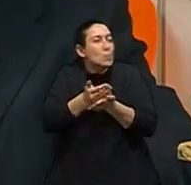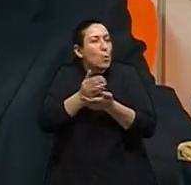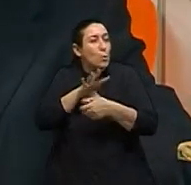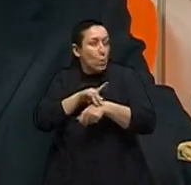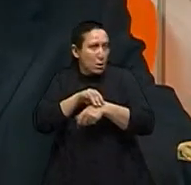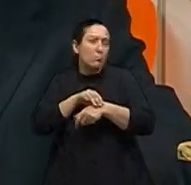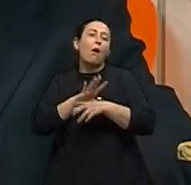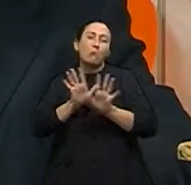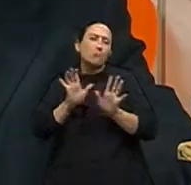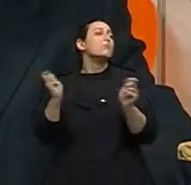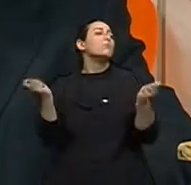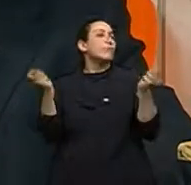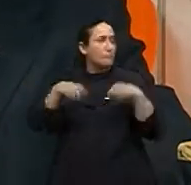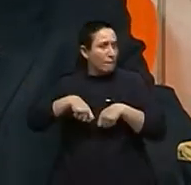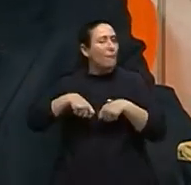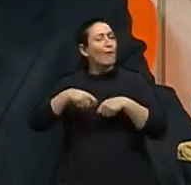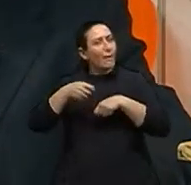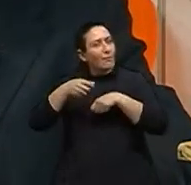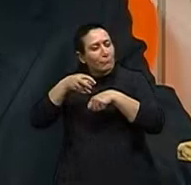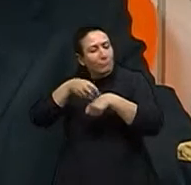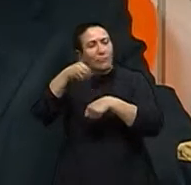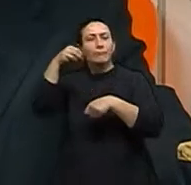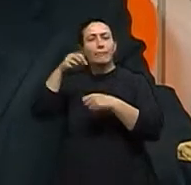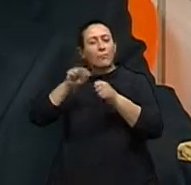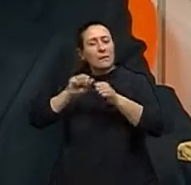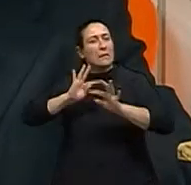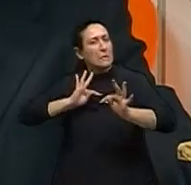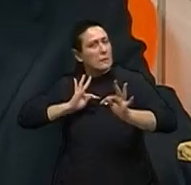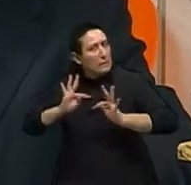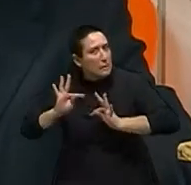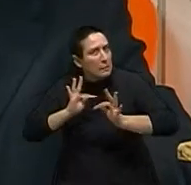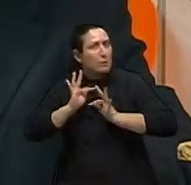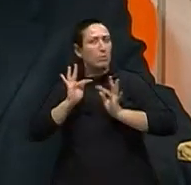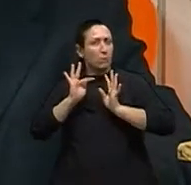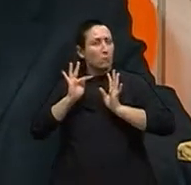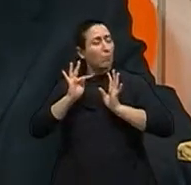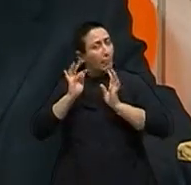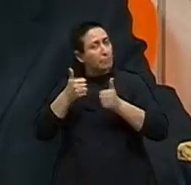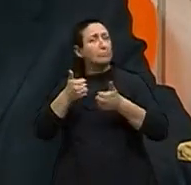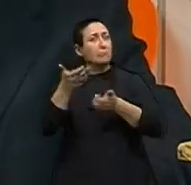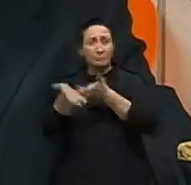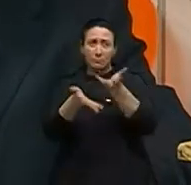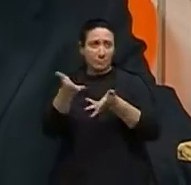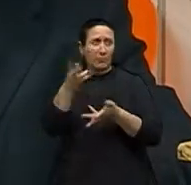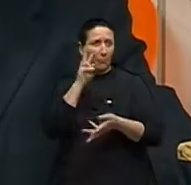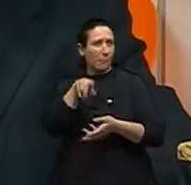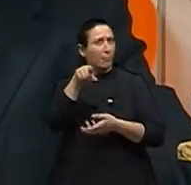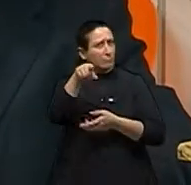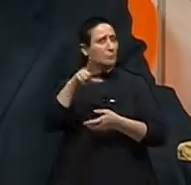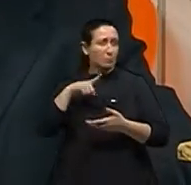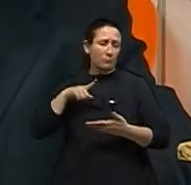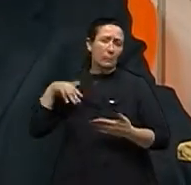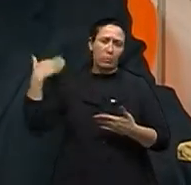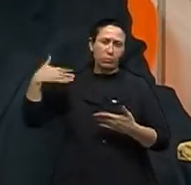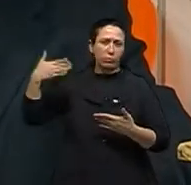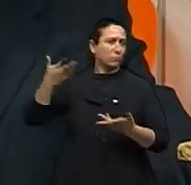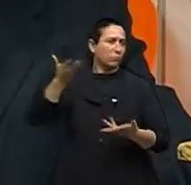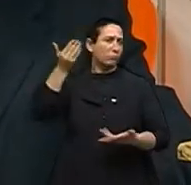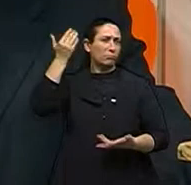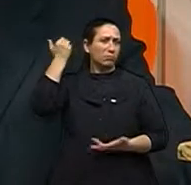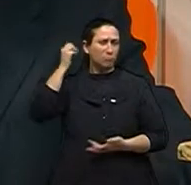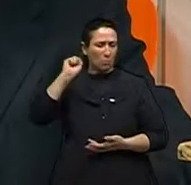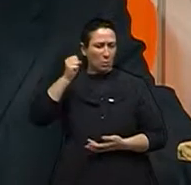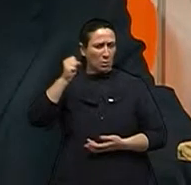em que foi possível se fazer o tratamento de uma forma adequada e pelo tempo de acompanhamento foi em